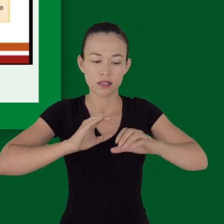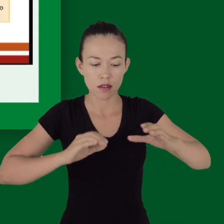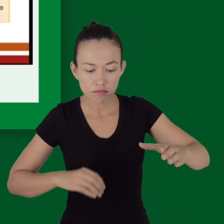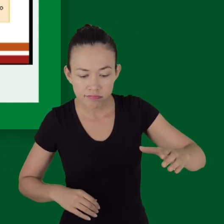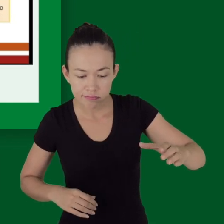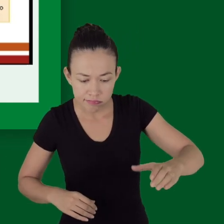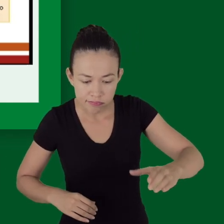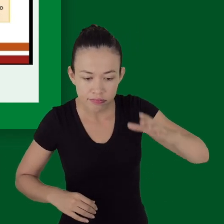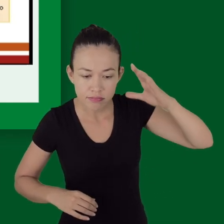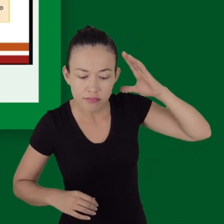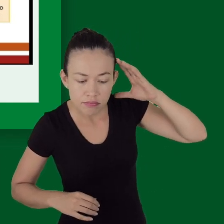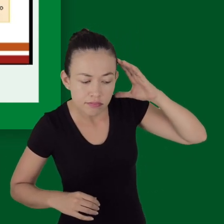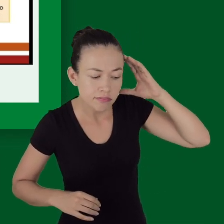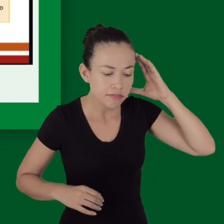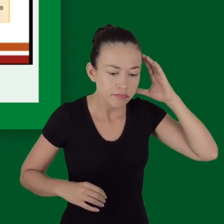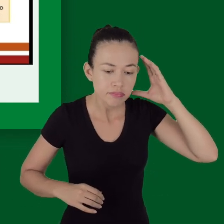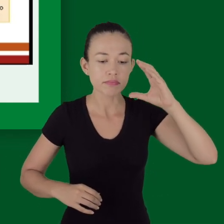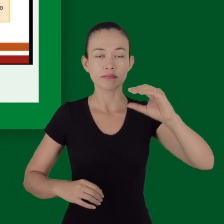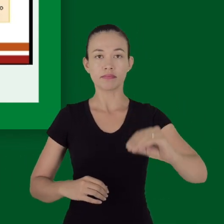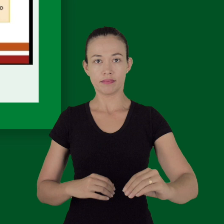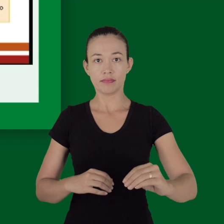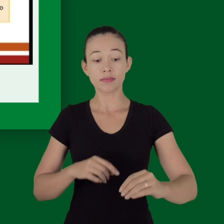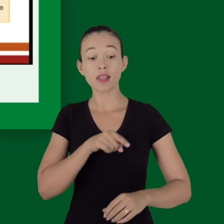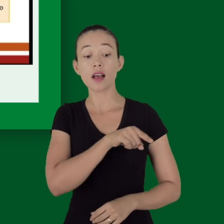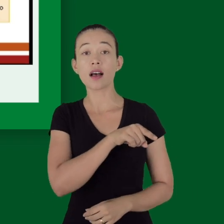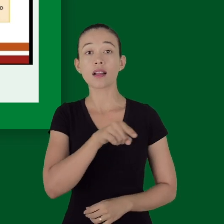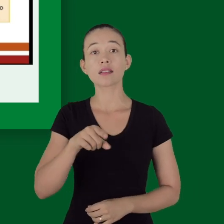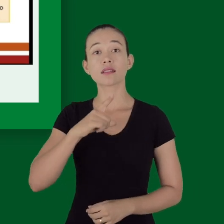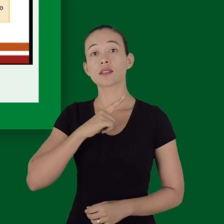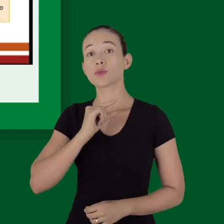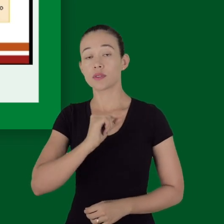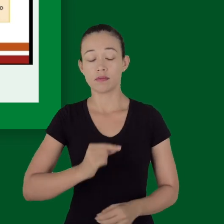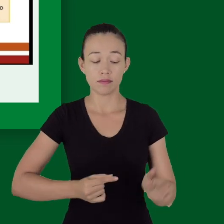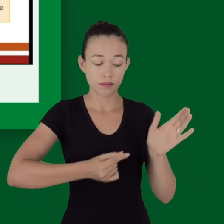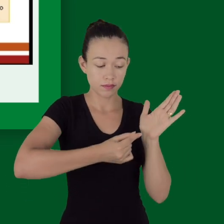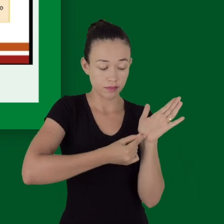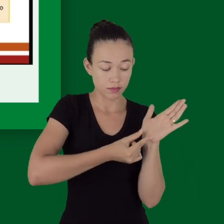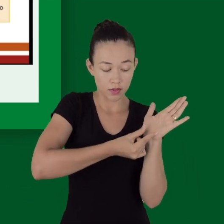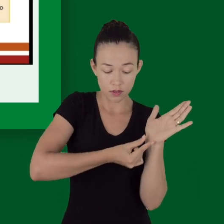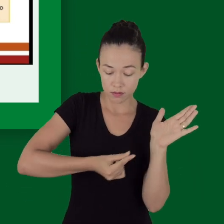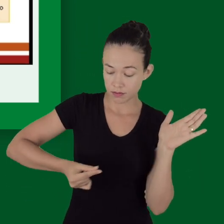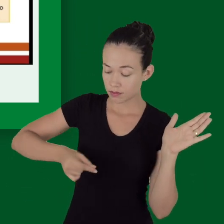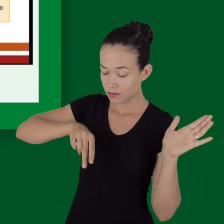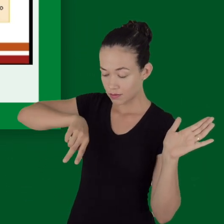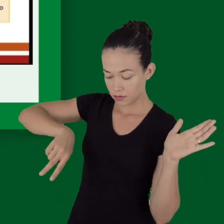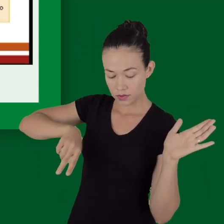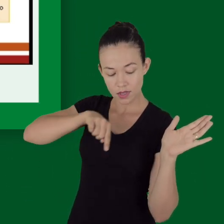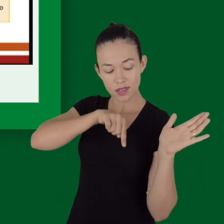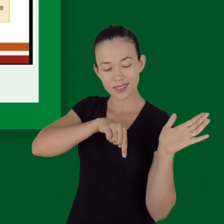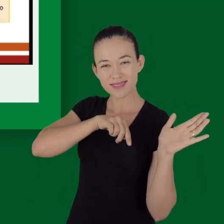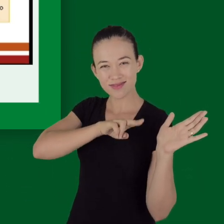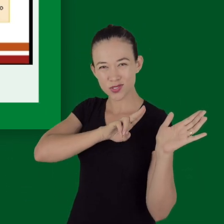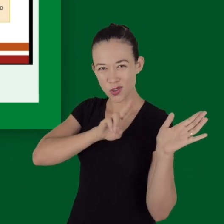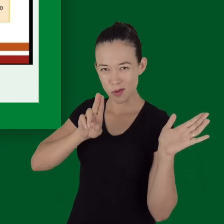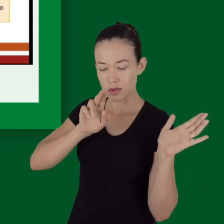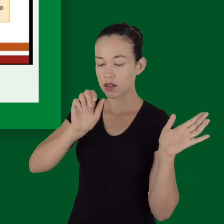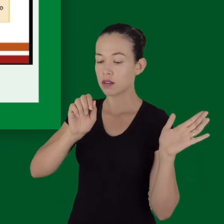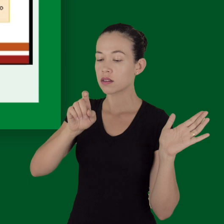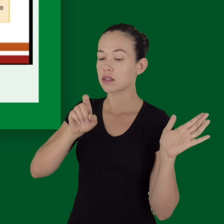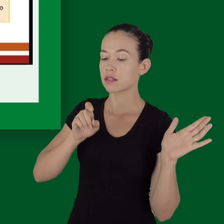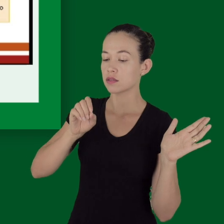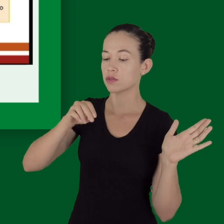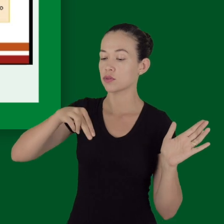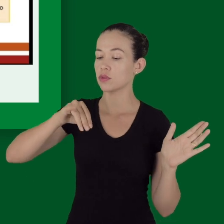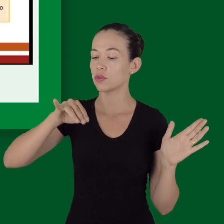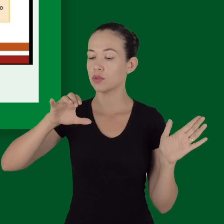e cinza, né? Que é o chamado H medular. Então, tem várias áreas aí. 3 áreas que elas podem estar sendo comprometidas de